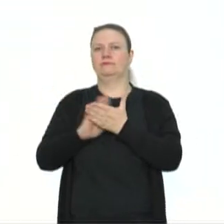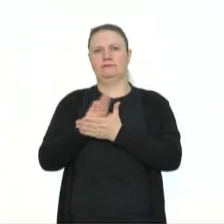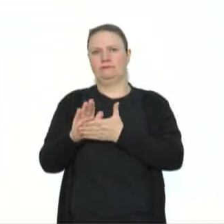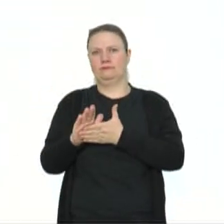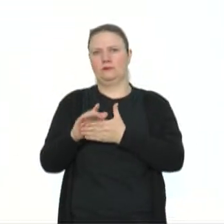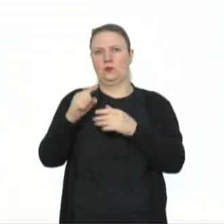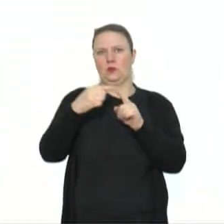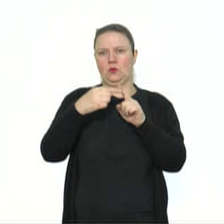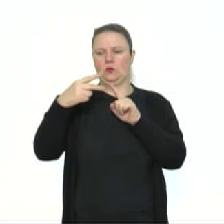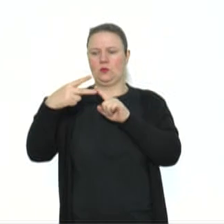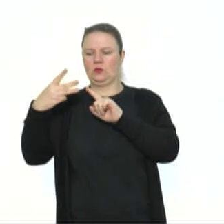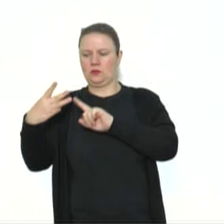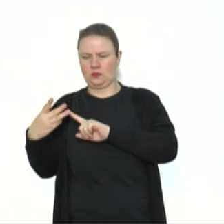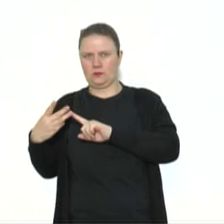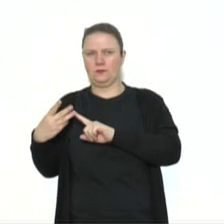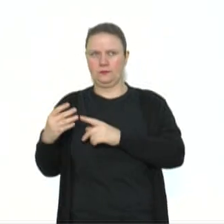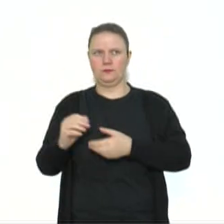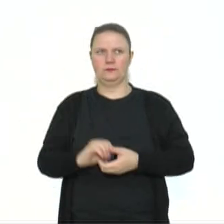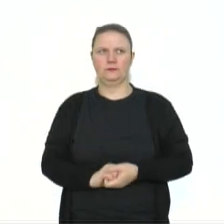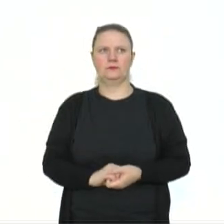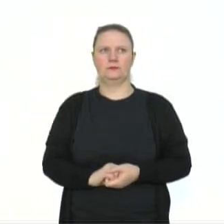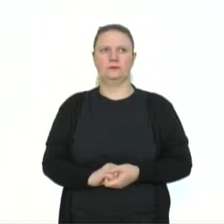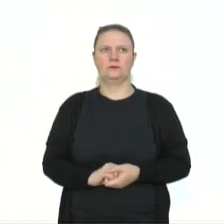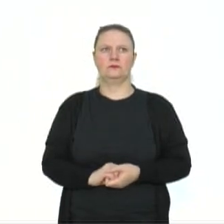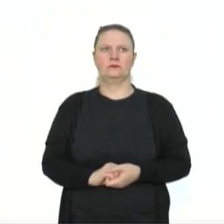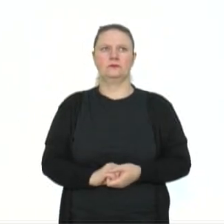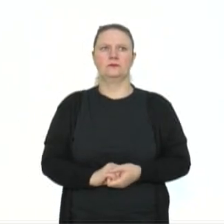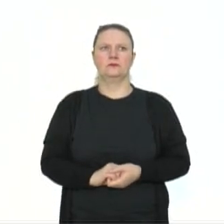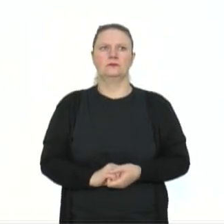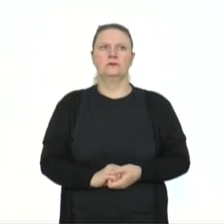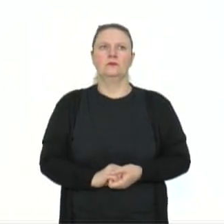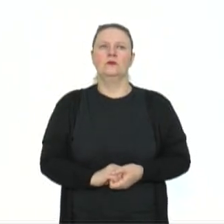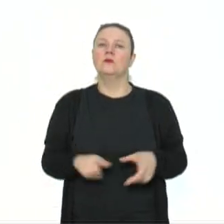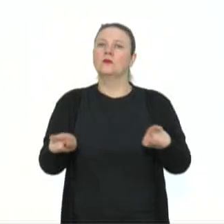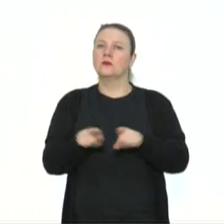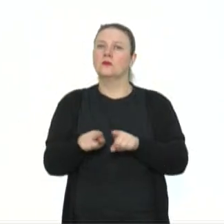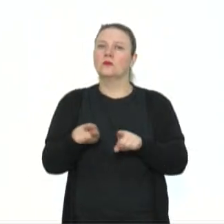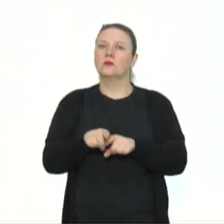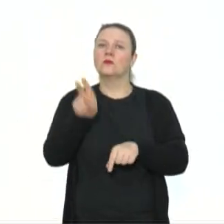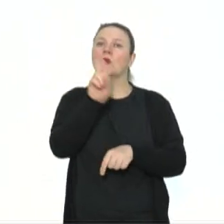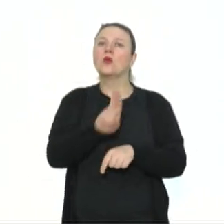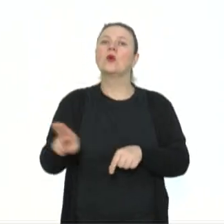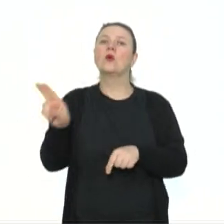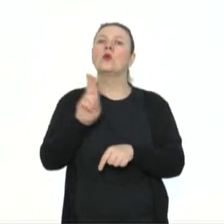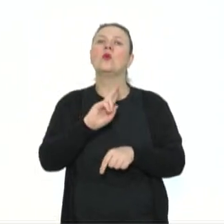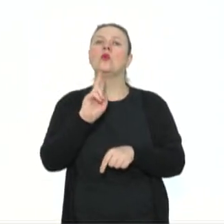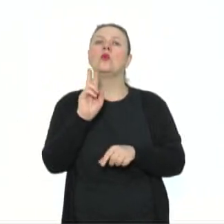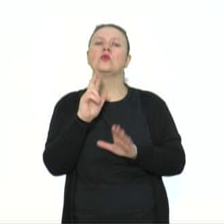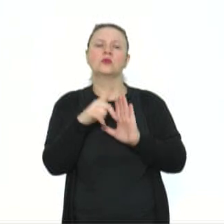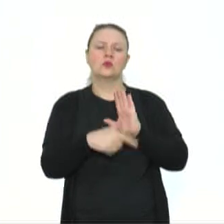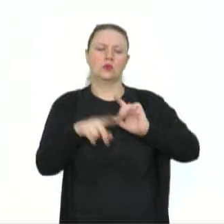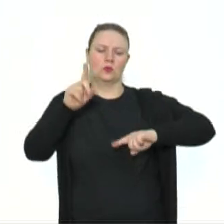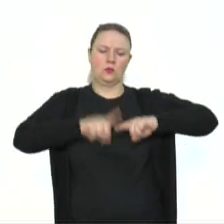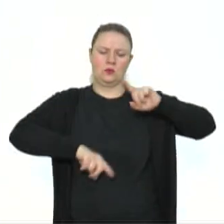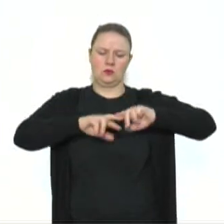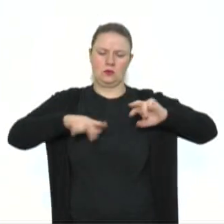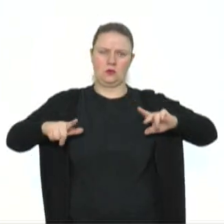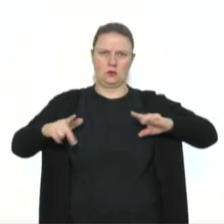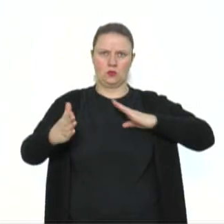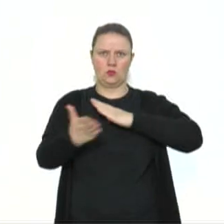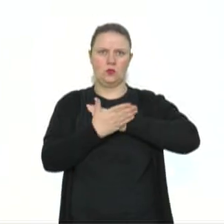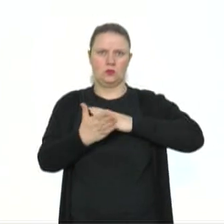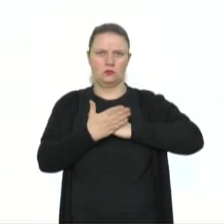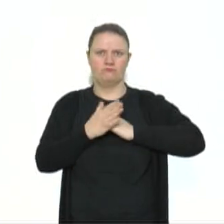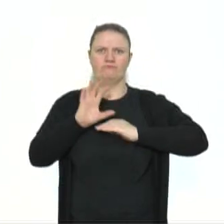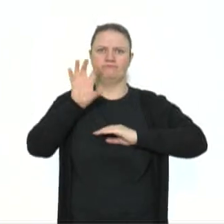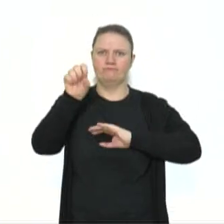a artificial retratada aqui, né? Como podemos ver que ele está utilizando também de outros acessórios, né? Para estar ajudando ele na